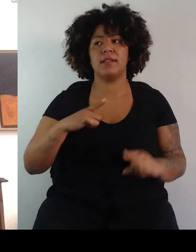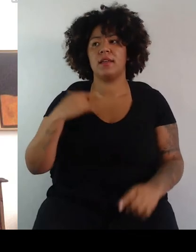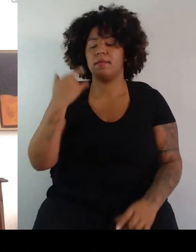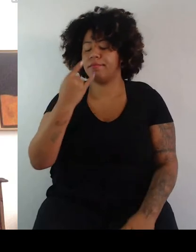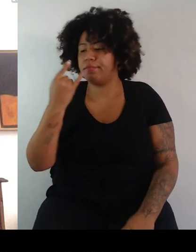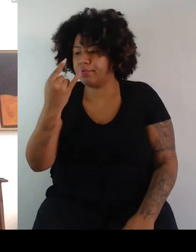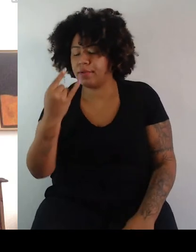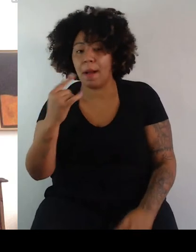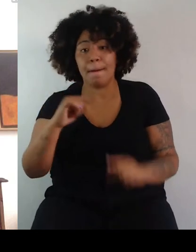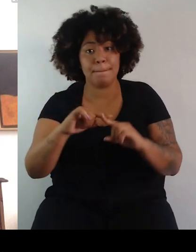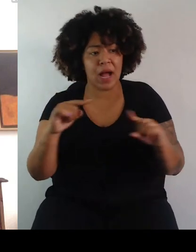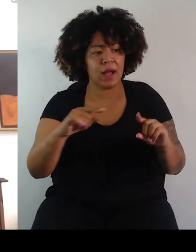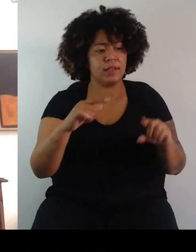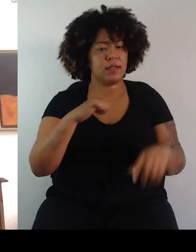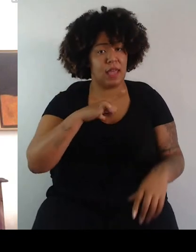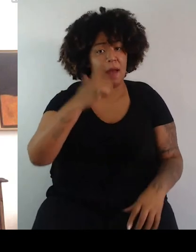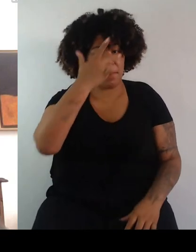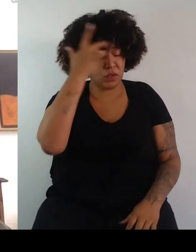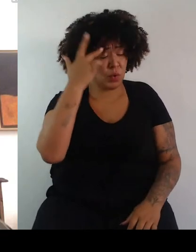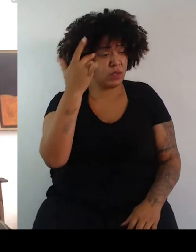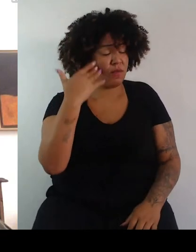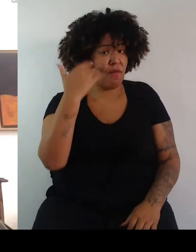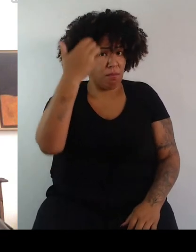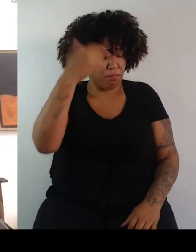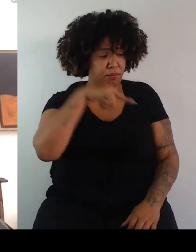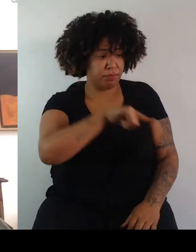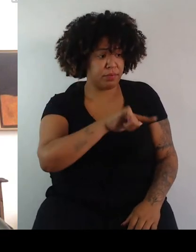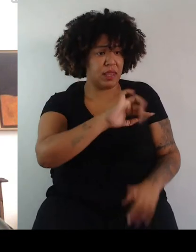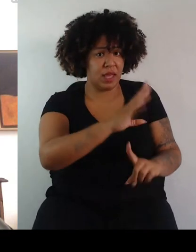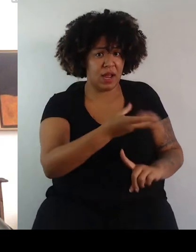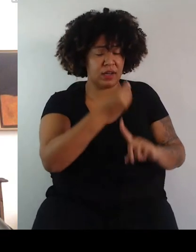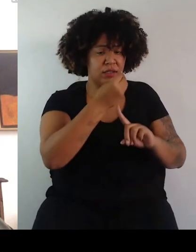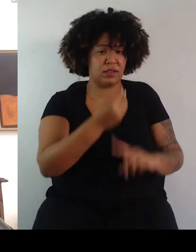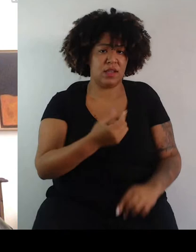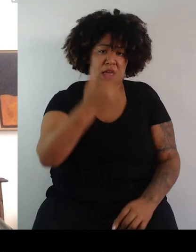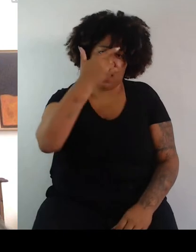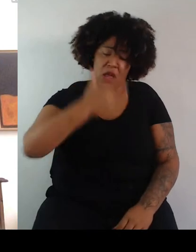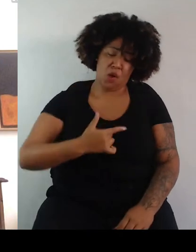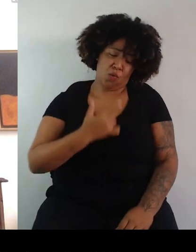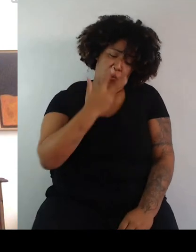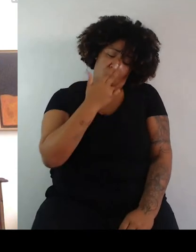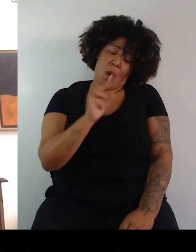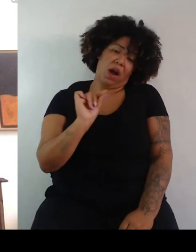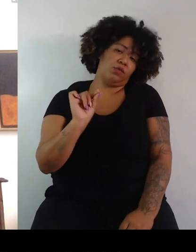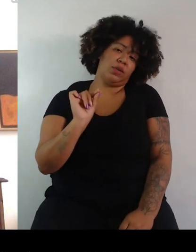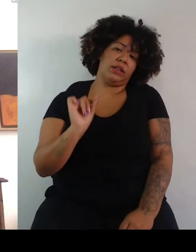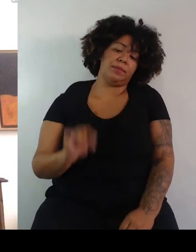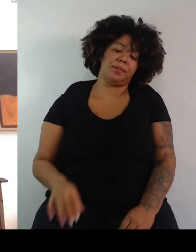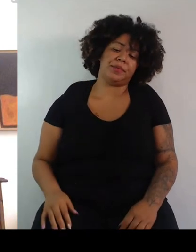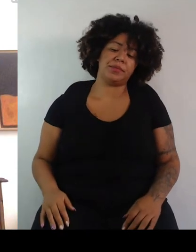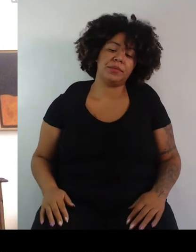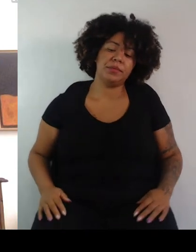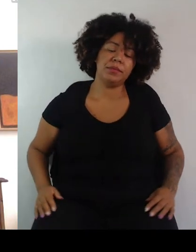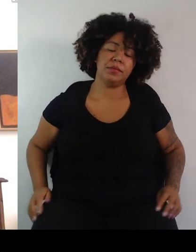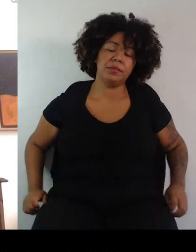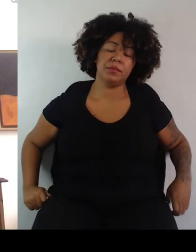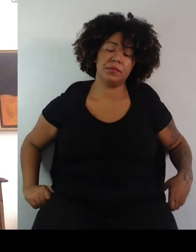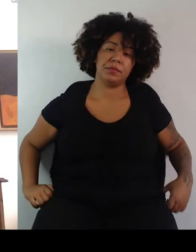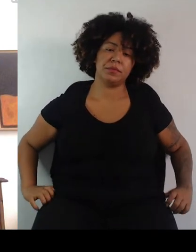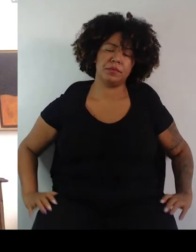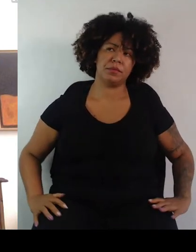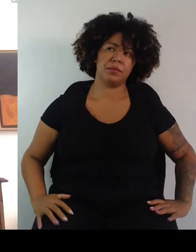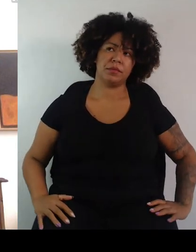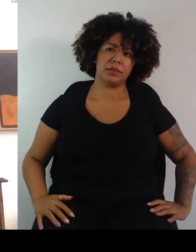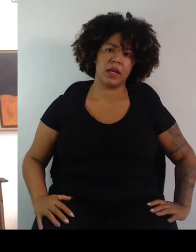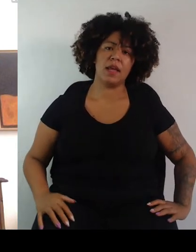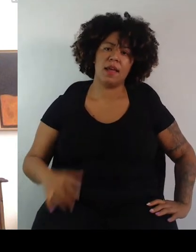arte eu não acho que isso realmente Ou seja que houvesse